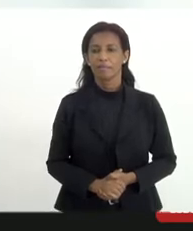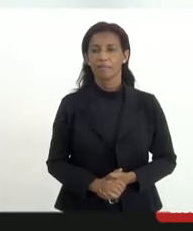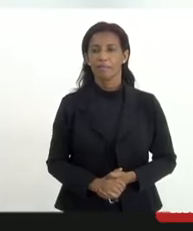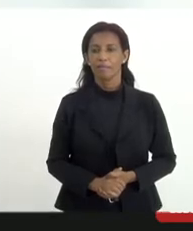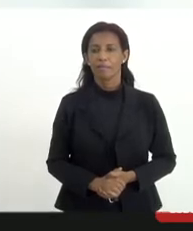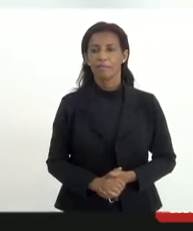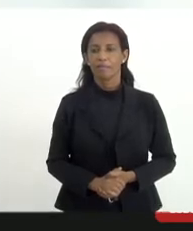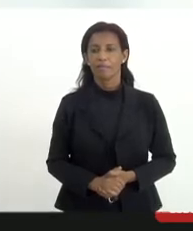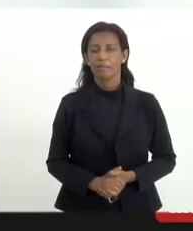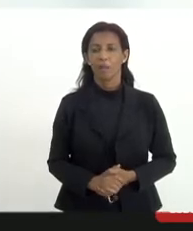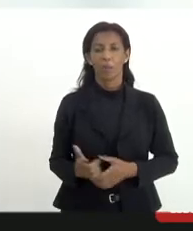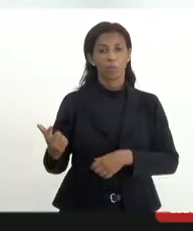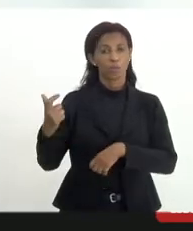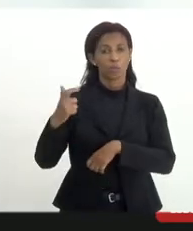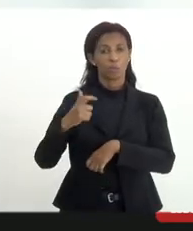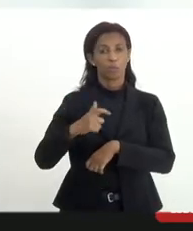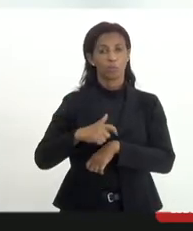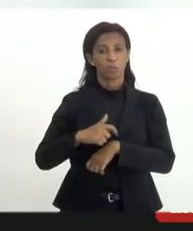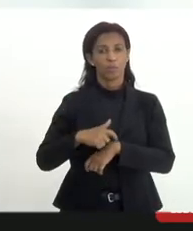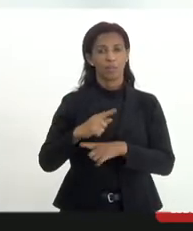uma pequena linha do tempo